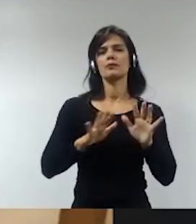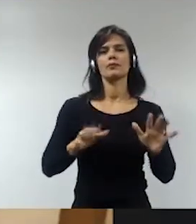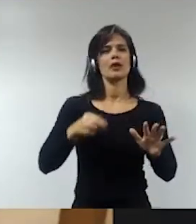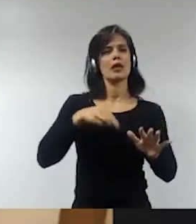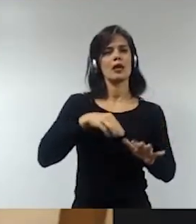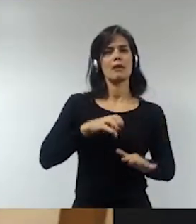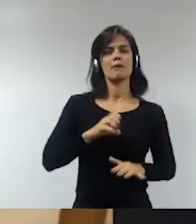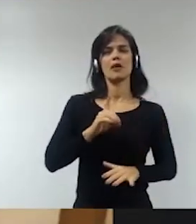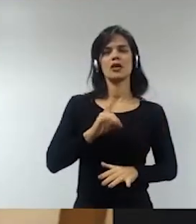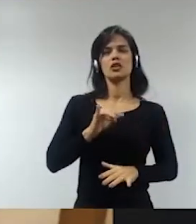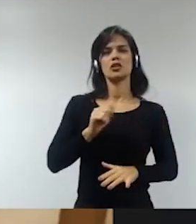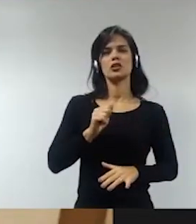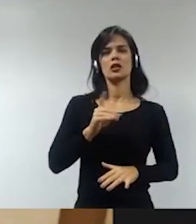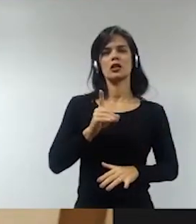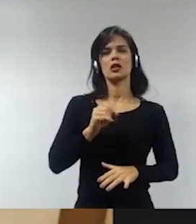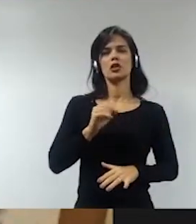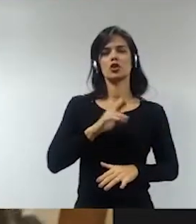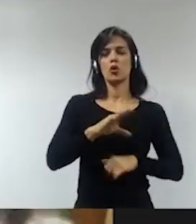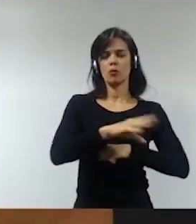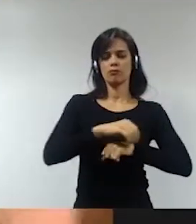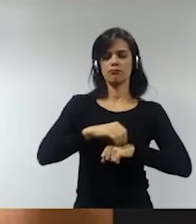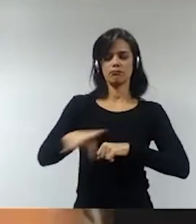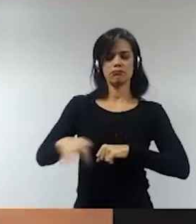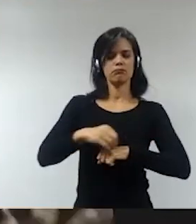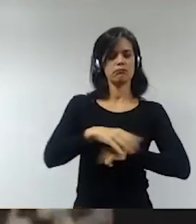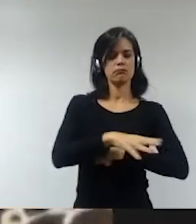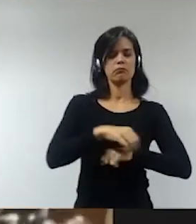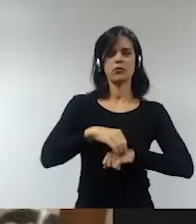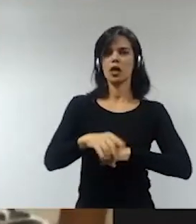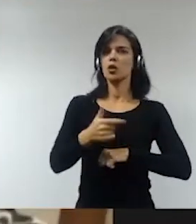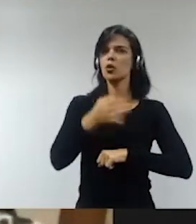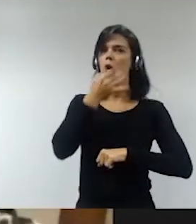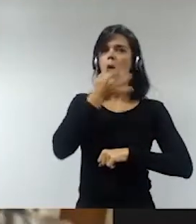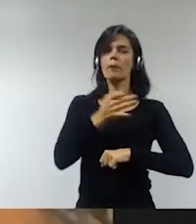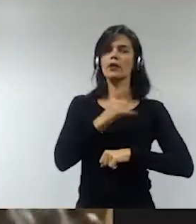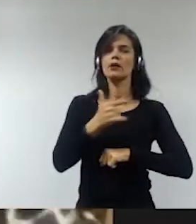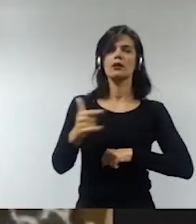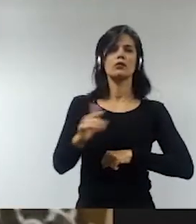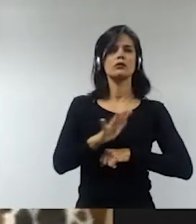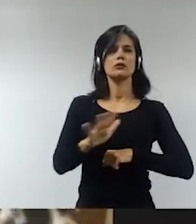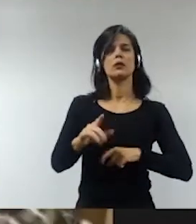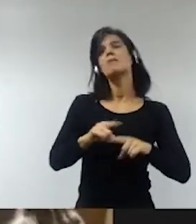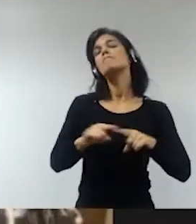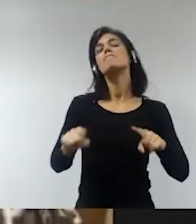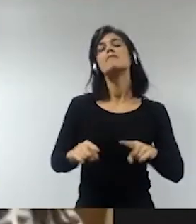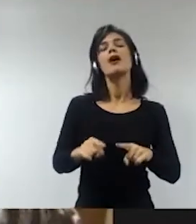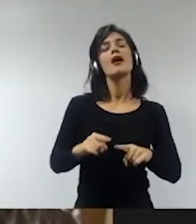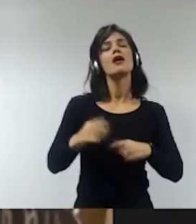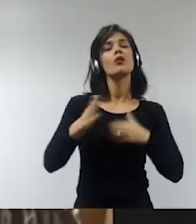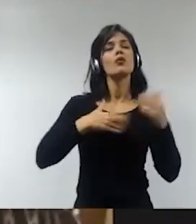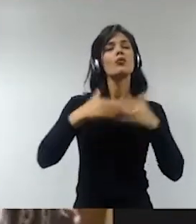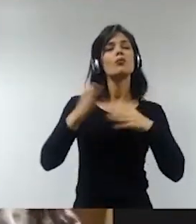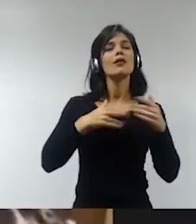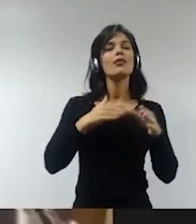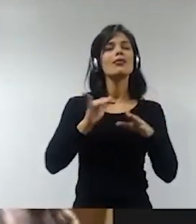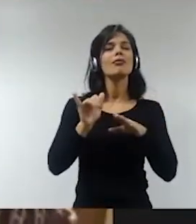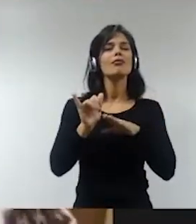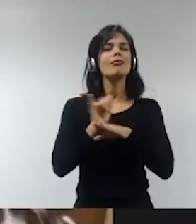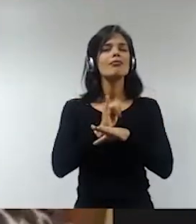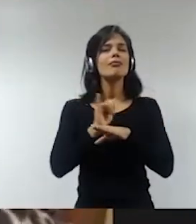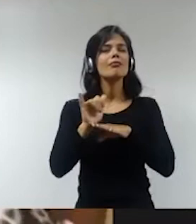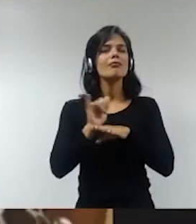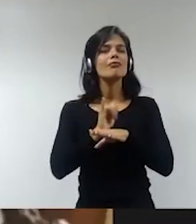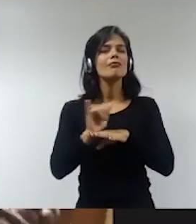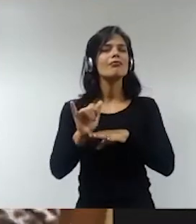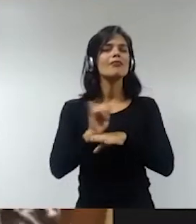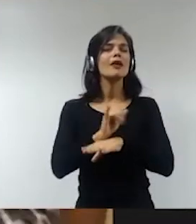faz normalmente, né, na mediação facilitadora, ele não dá sugestões imediatas, mas ele, com técnicas, faz com